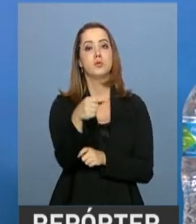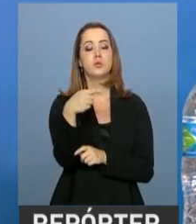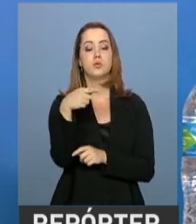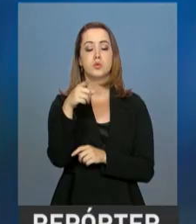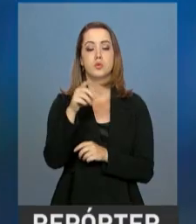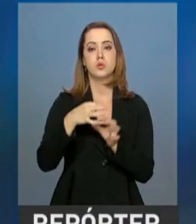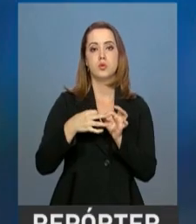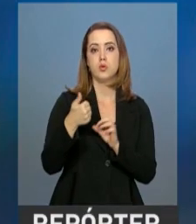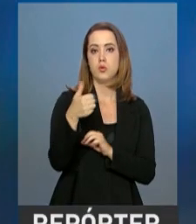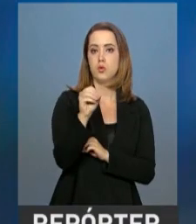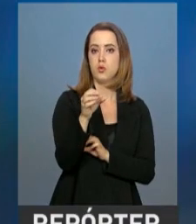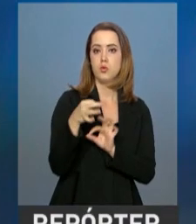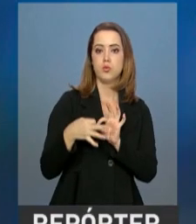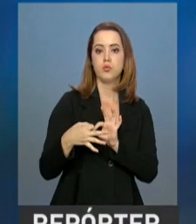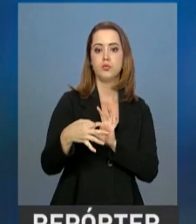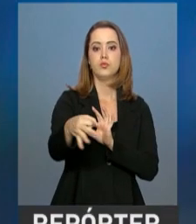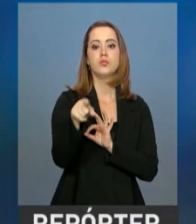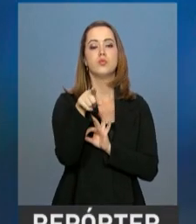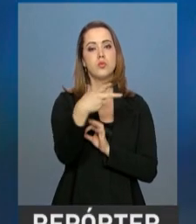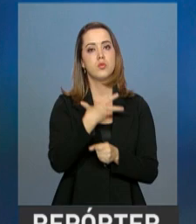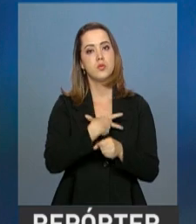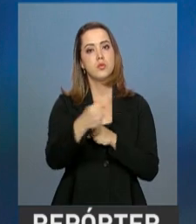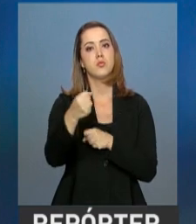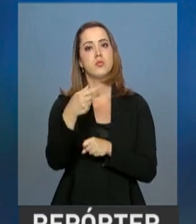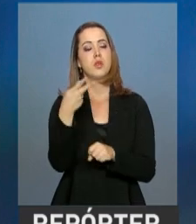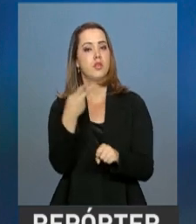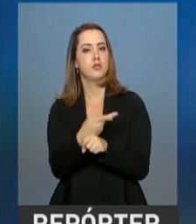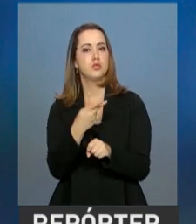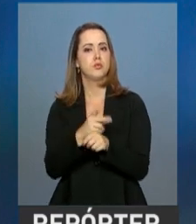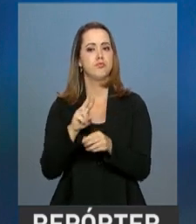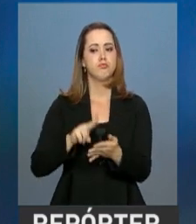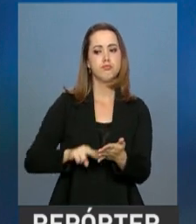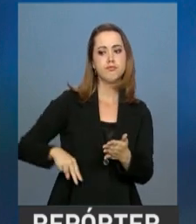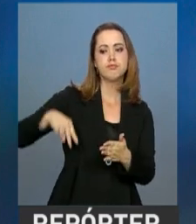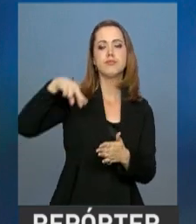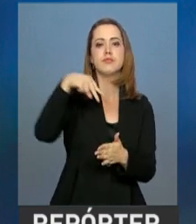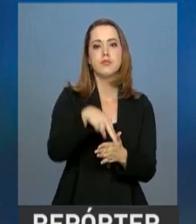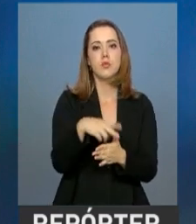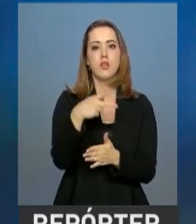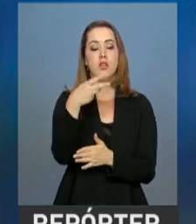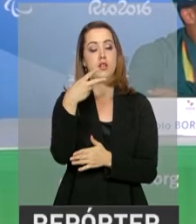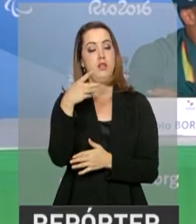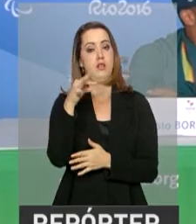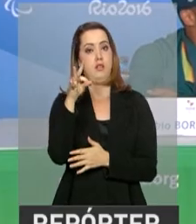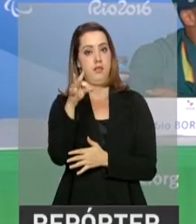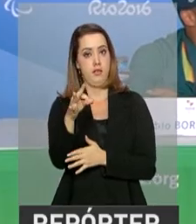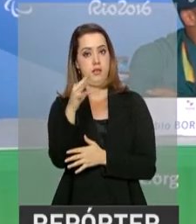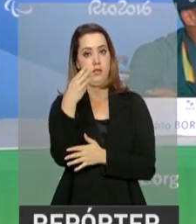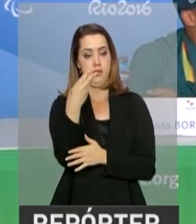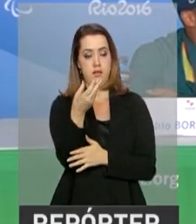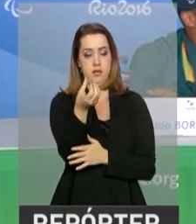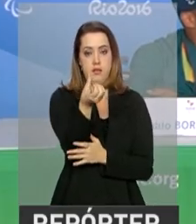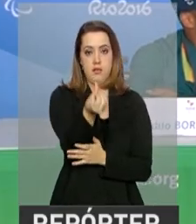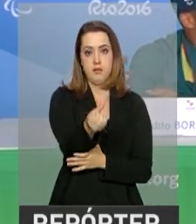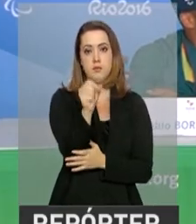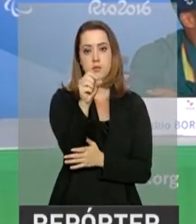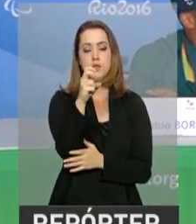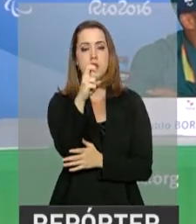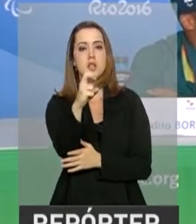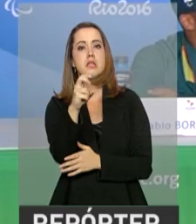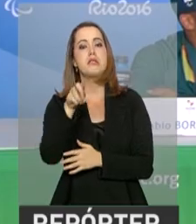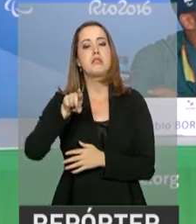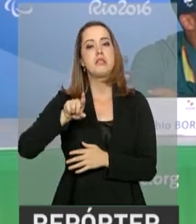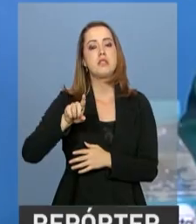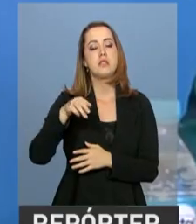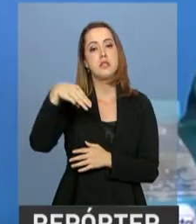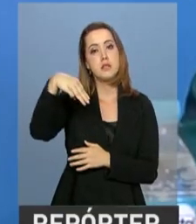t36 Rodrigo Parreira também ganhou prata no salto em distância na classe t36 5 m 62